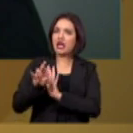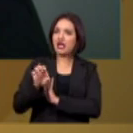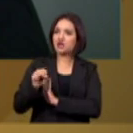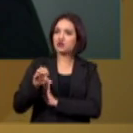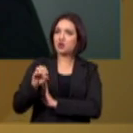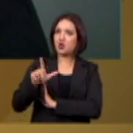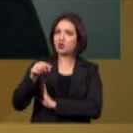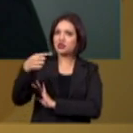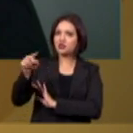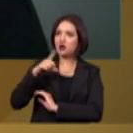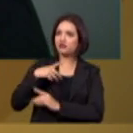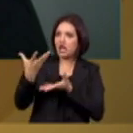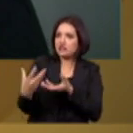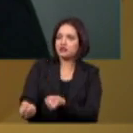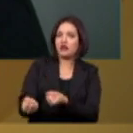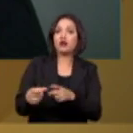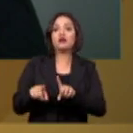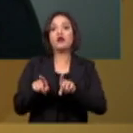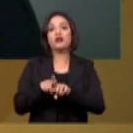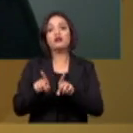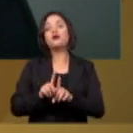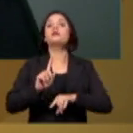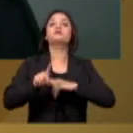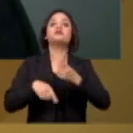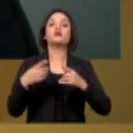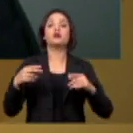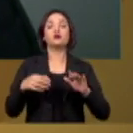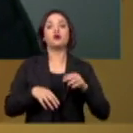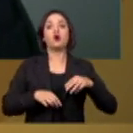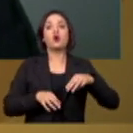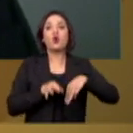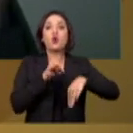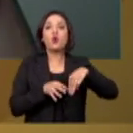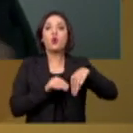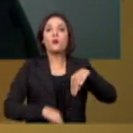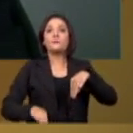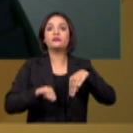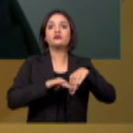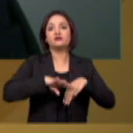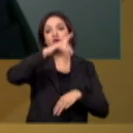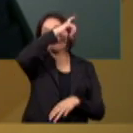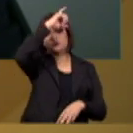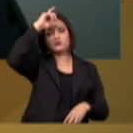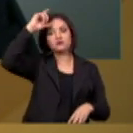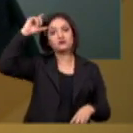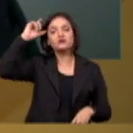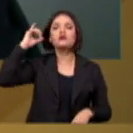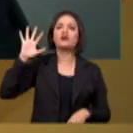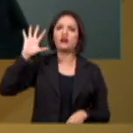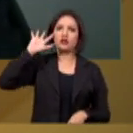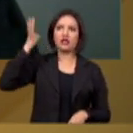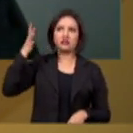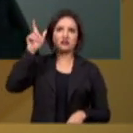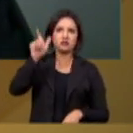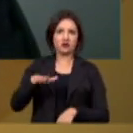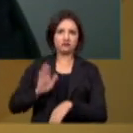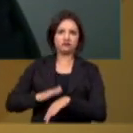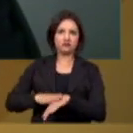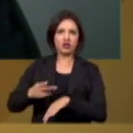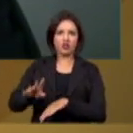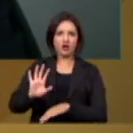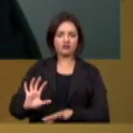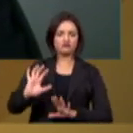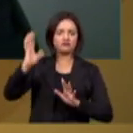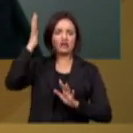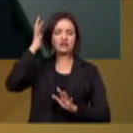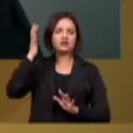internet ministro ricardo lewandowski na decisão monocrática e conseguiu